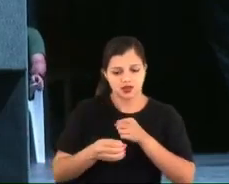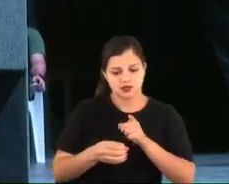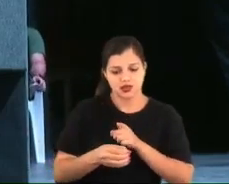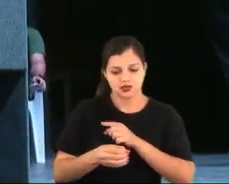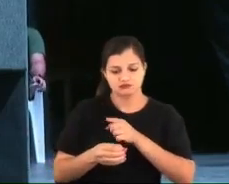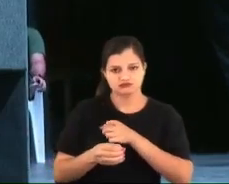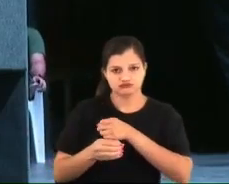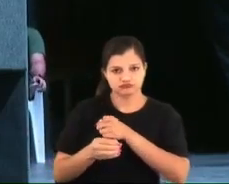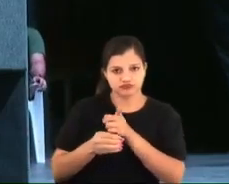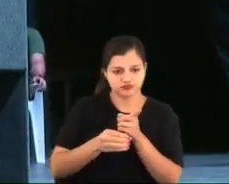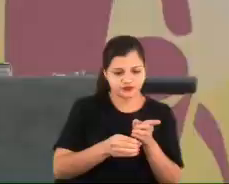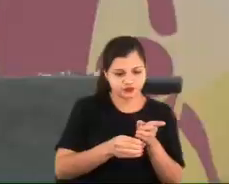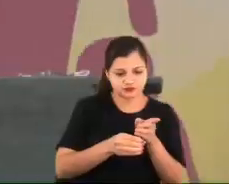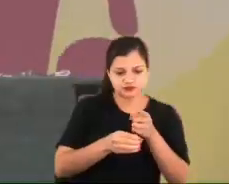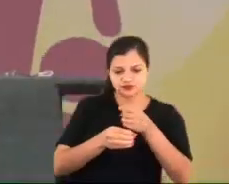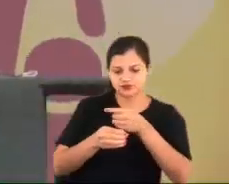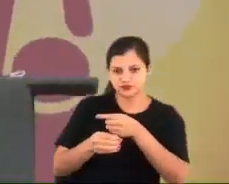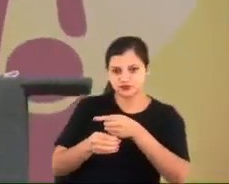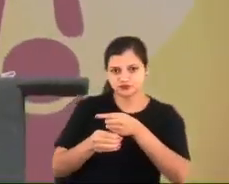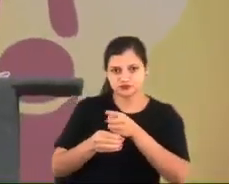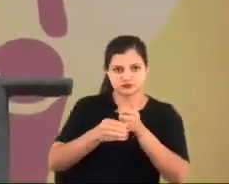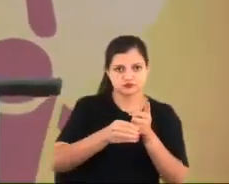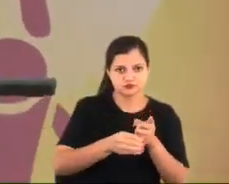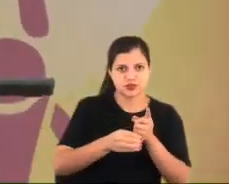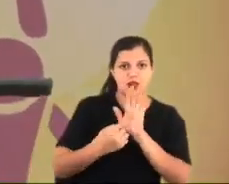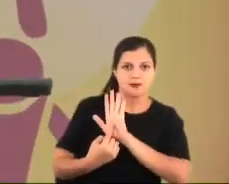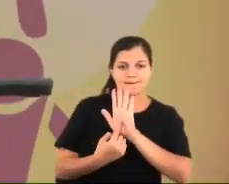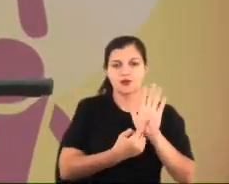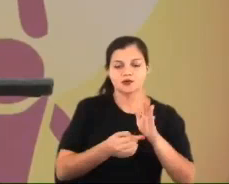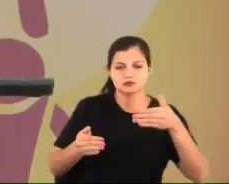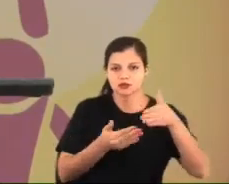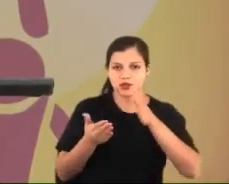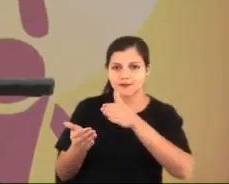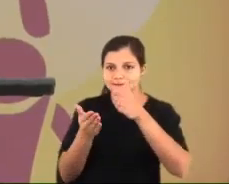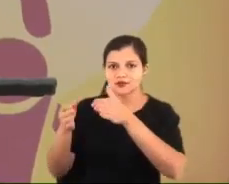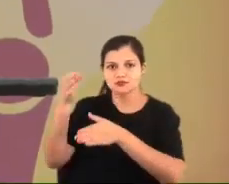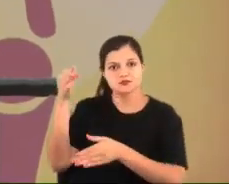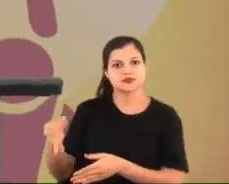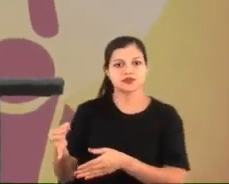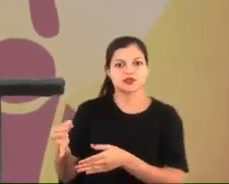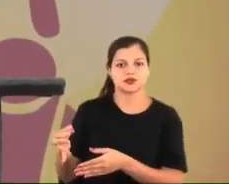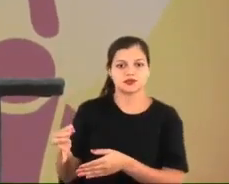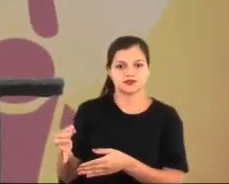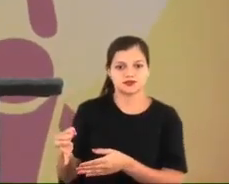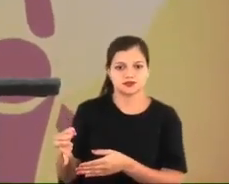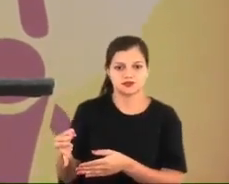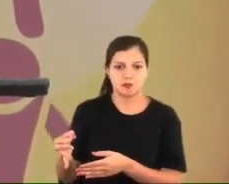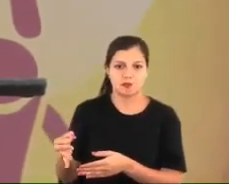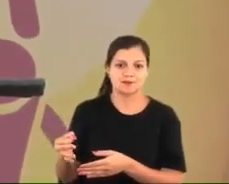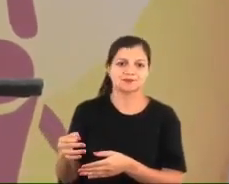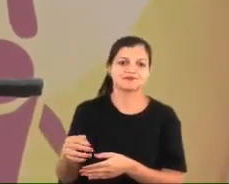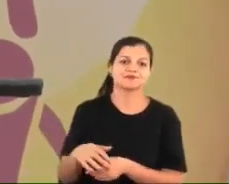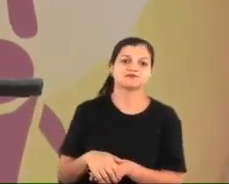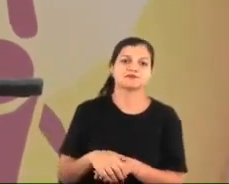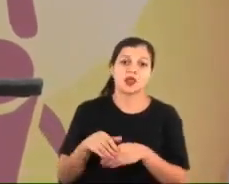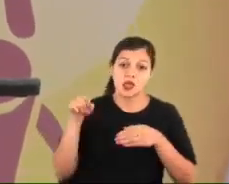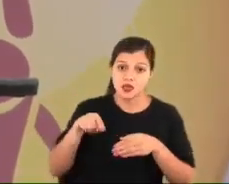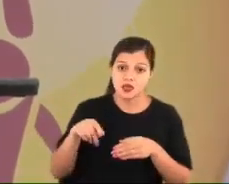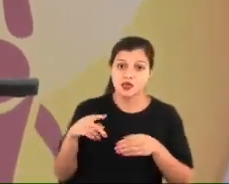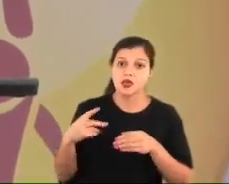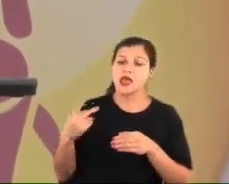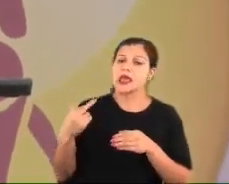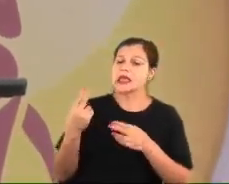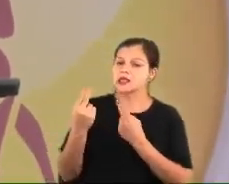coloca as informações que você precisa aqui, e vai seguindo, e a bússola vai guiando você.